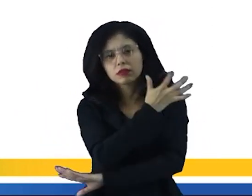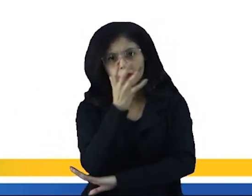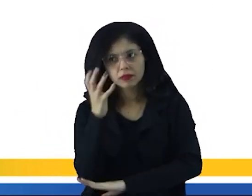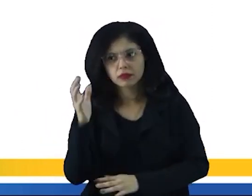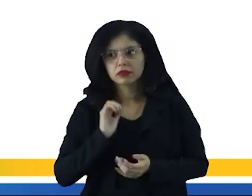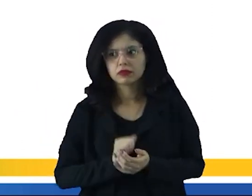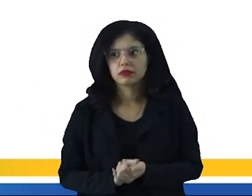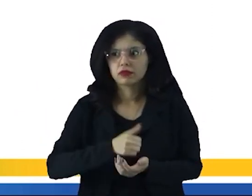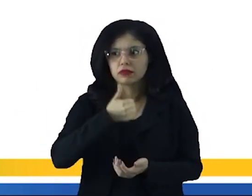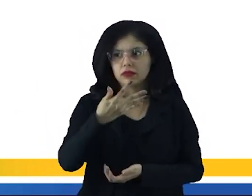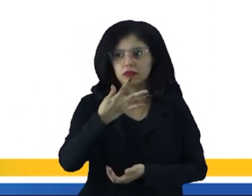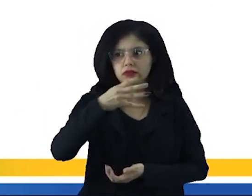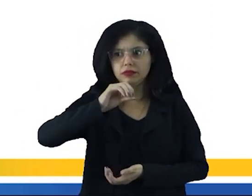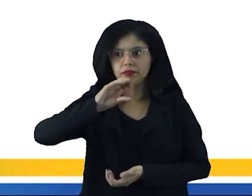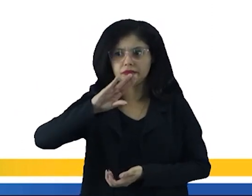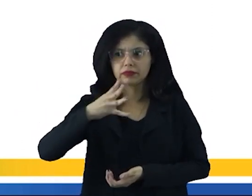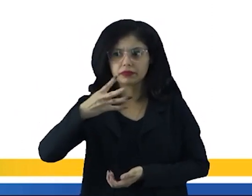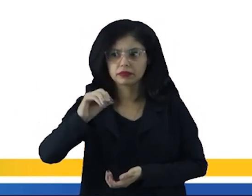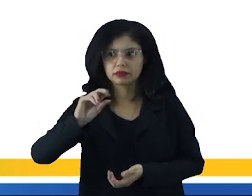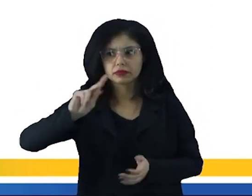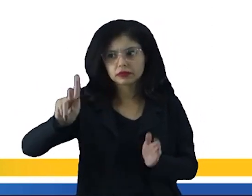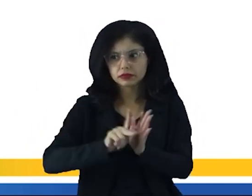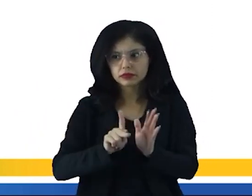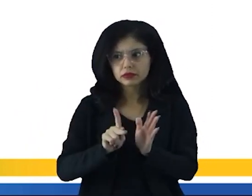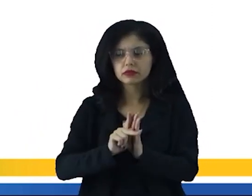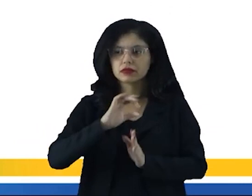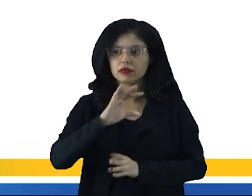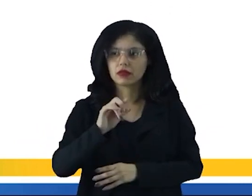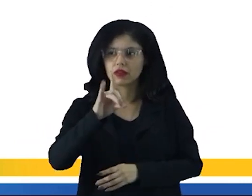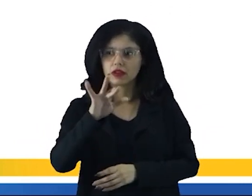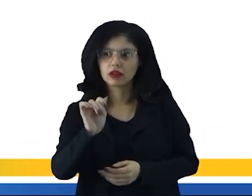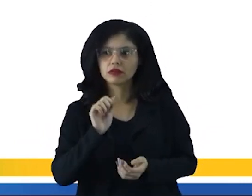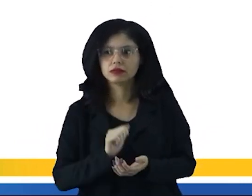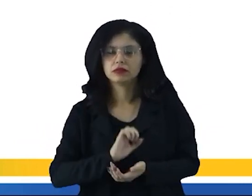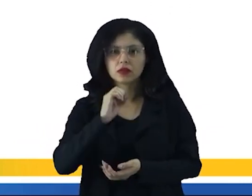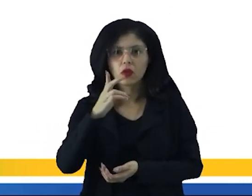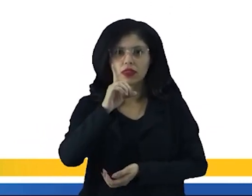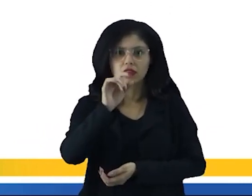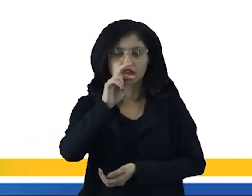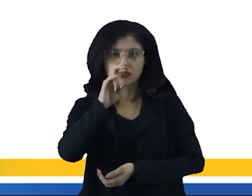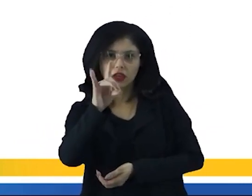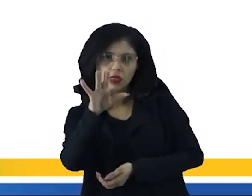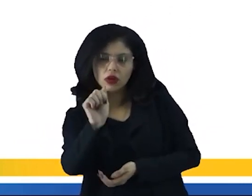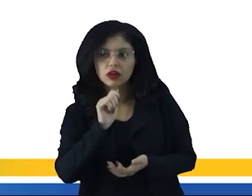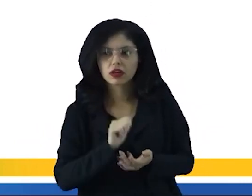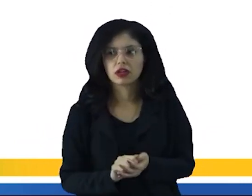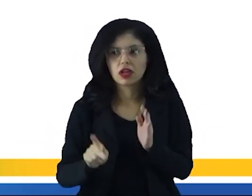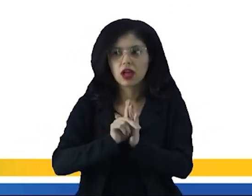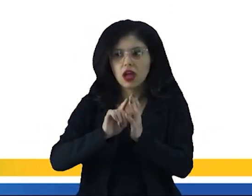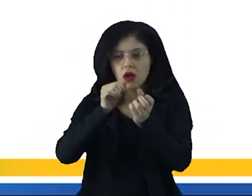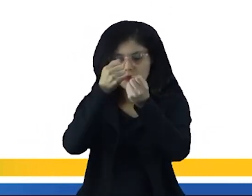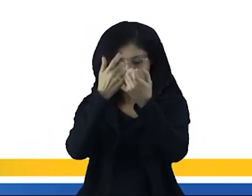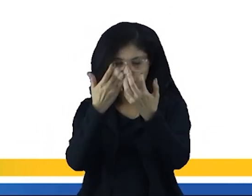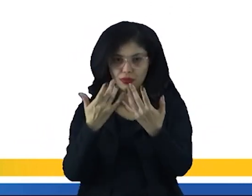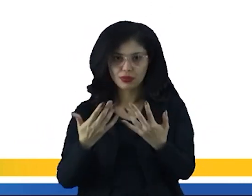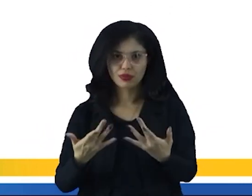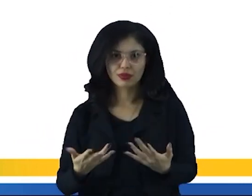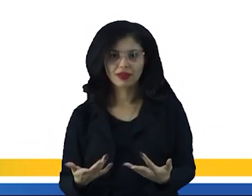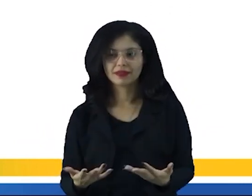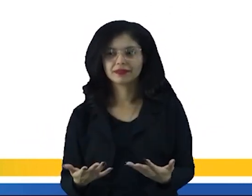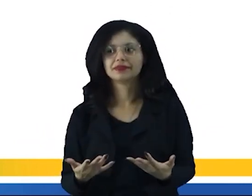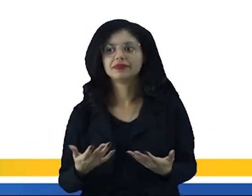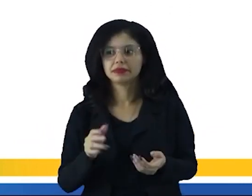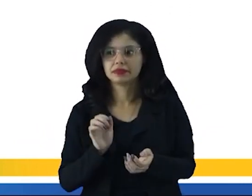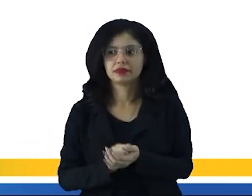sendo 4.400 endêmicas desse bioma, caducifólia ou decídua. As folhas caem durante a